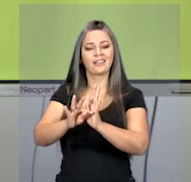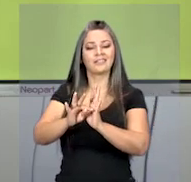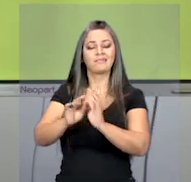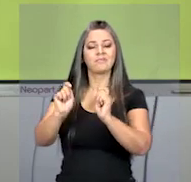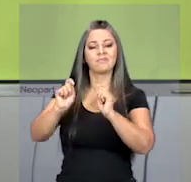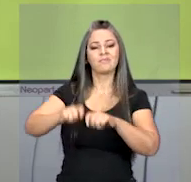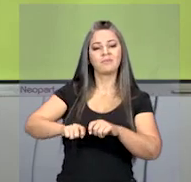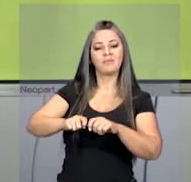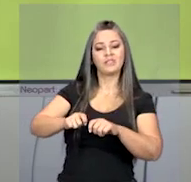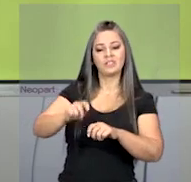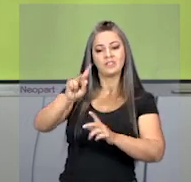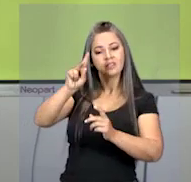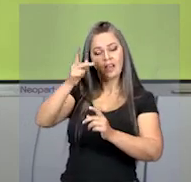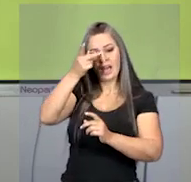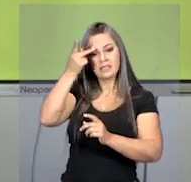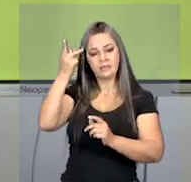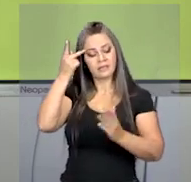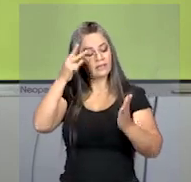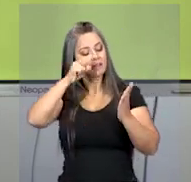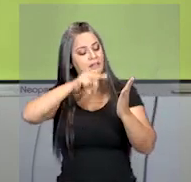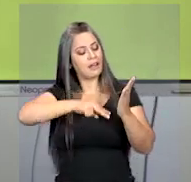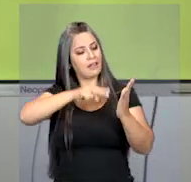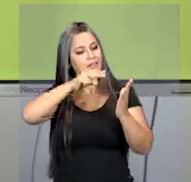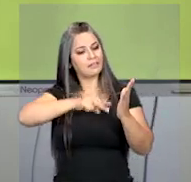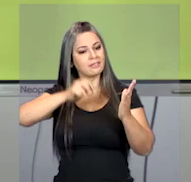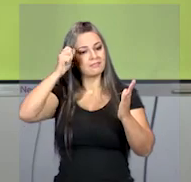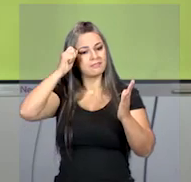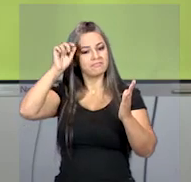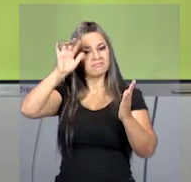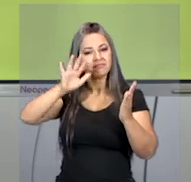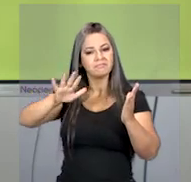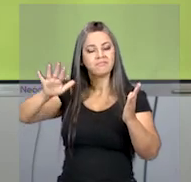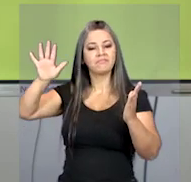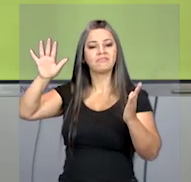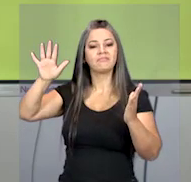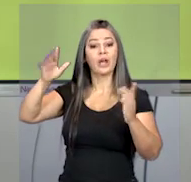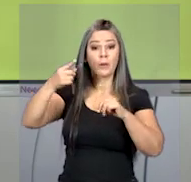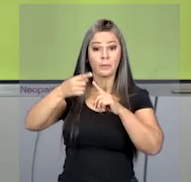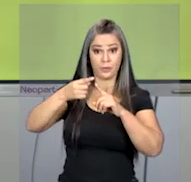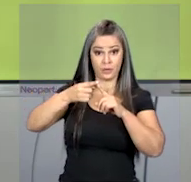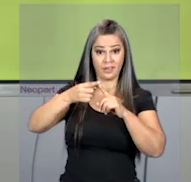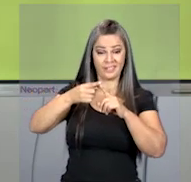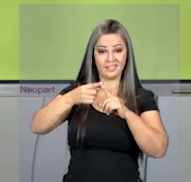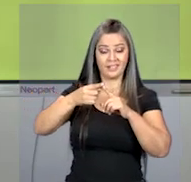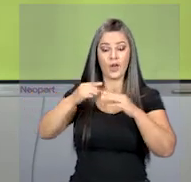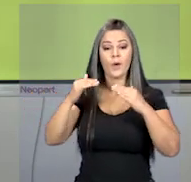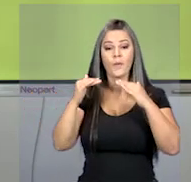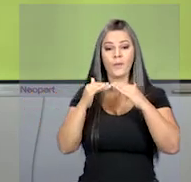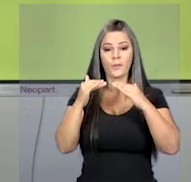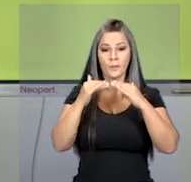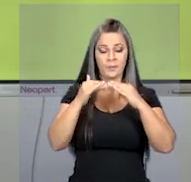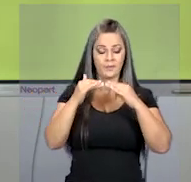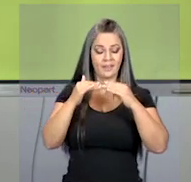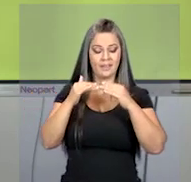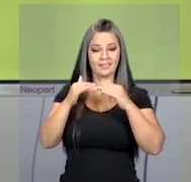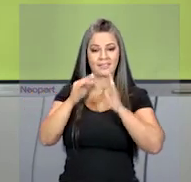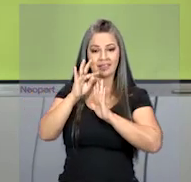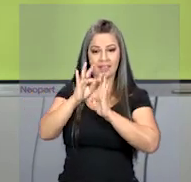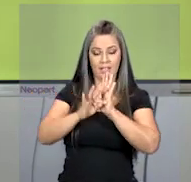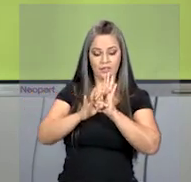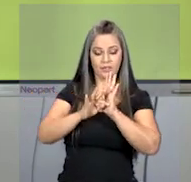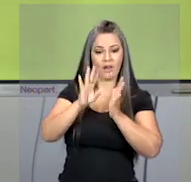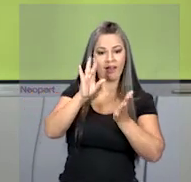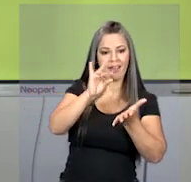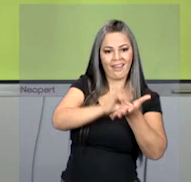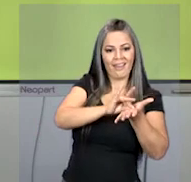trazer aqui um exemplo, uma comparação, porque eu falo do real ao imaginário. Pense comigo. Vou falar